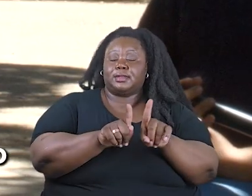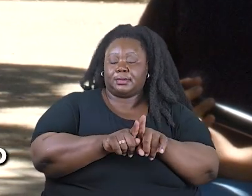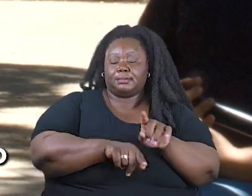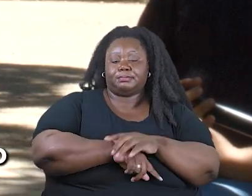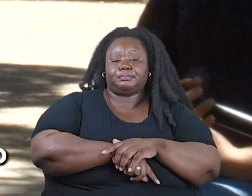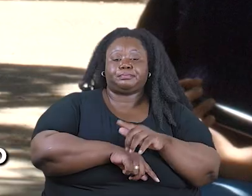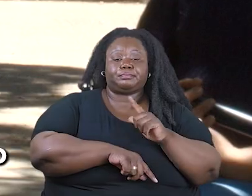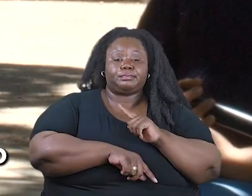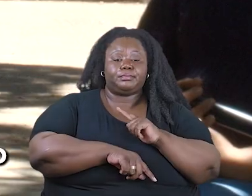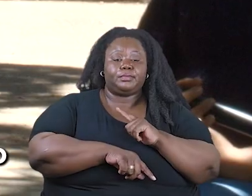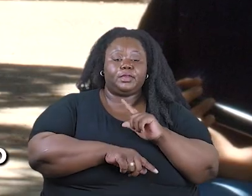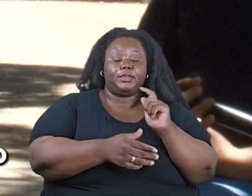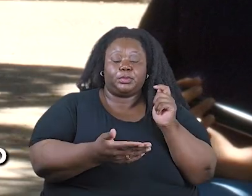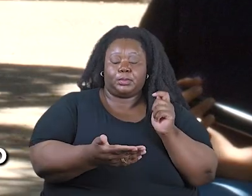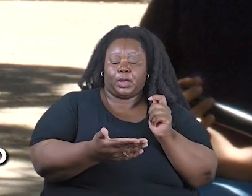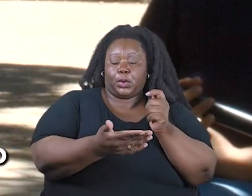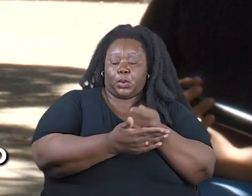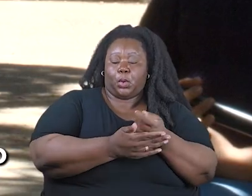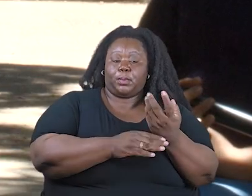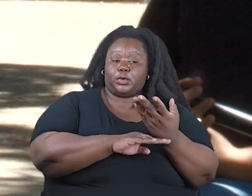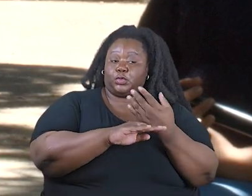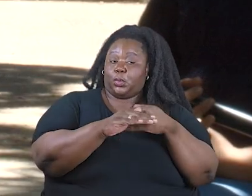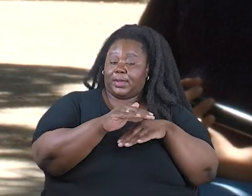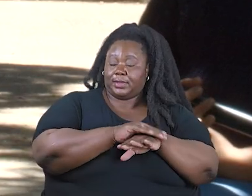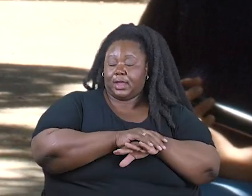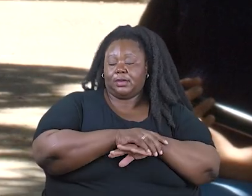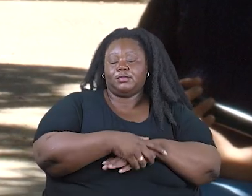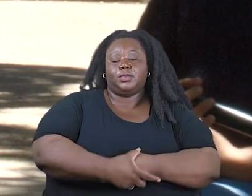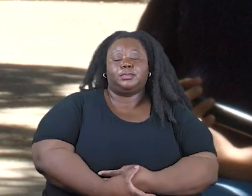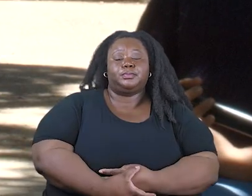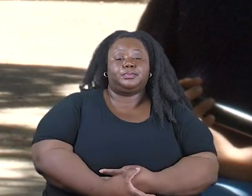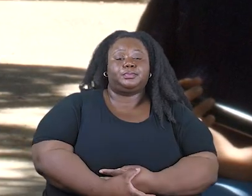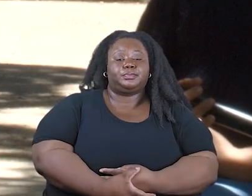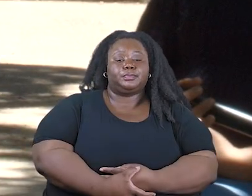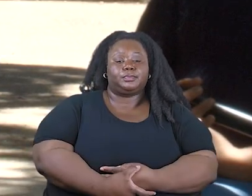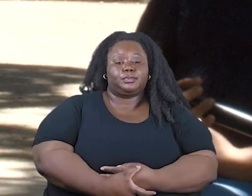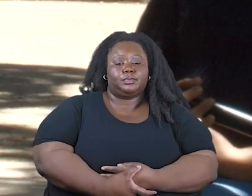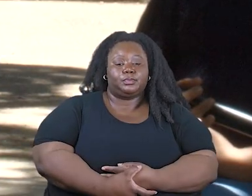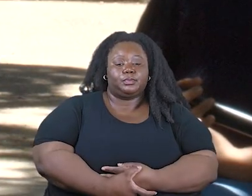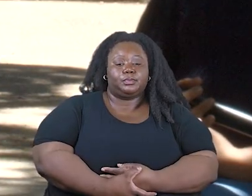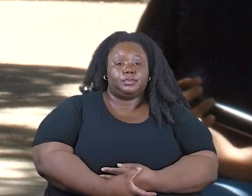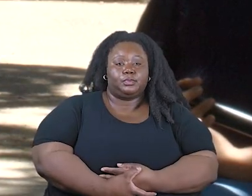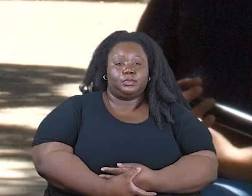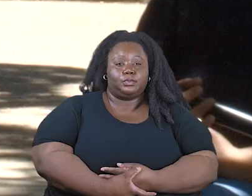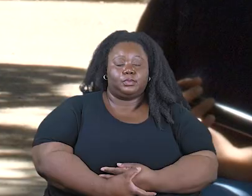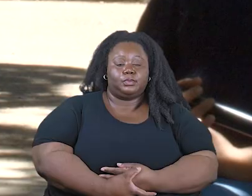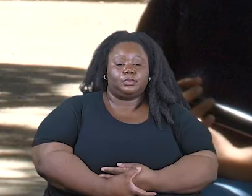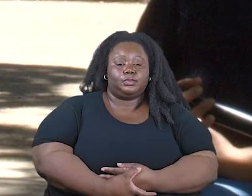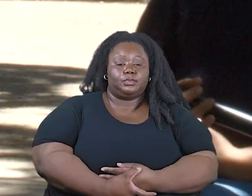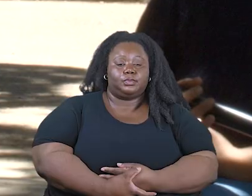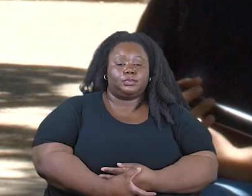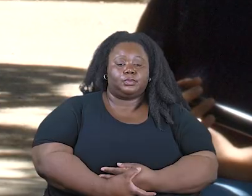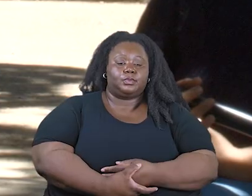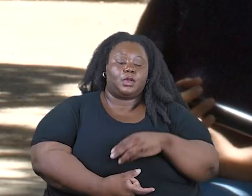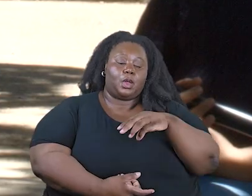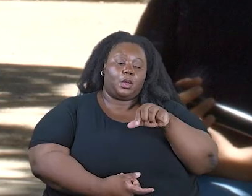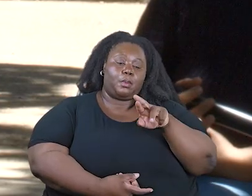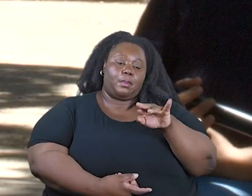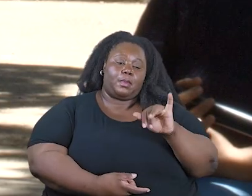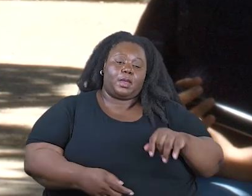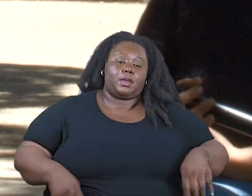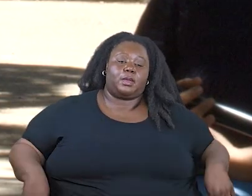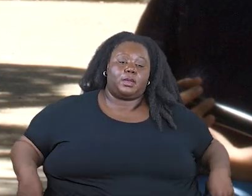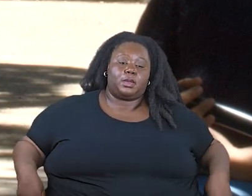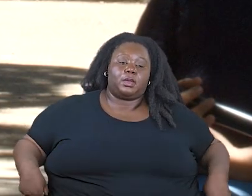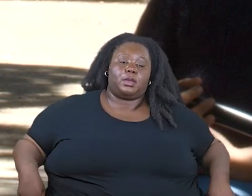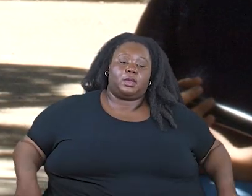o MoMA fez uma compra de um acervo da Martha Wilson, da Franklin Furnace. Eles